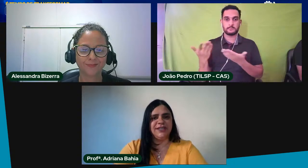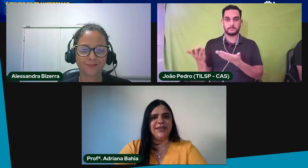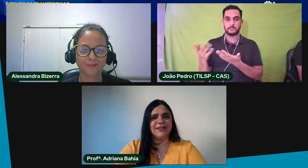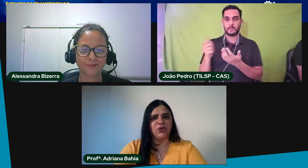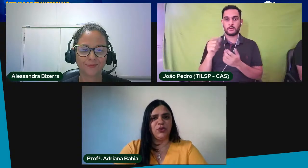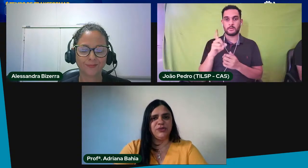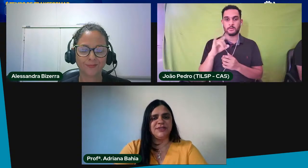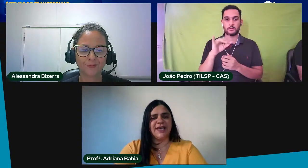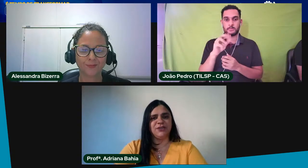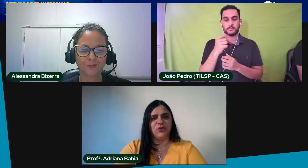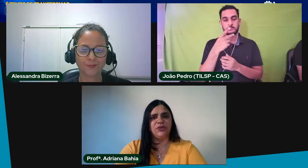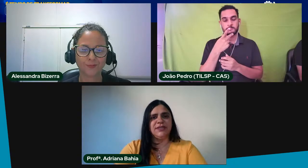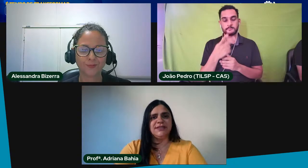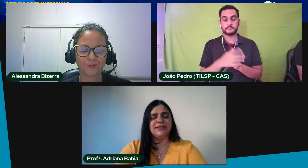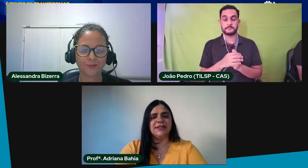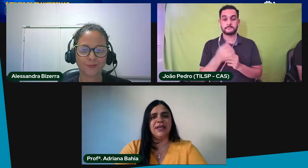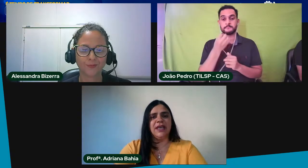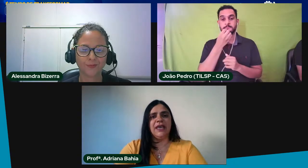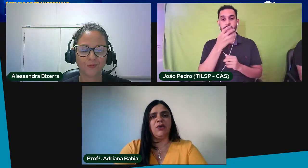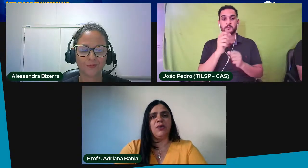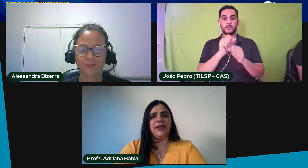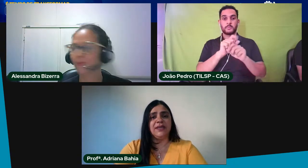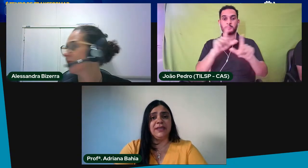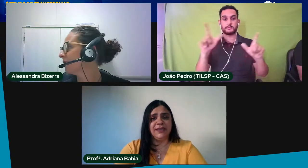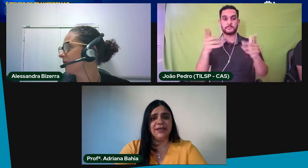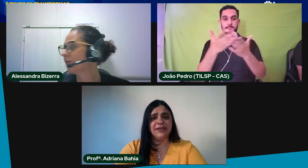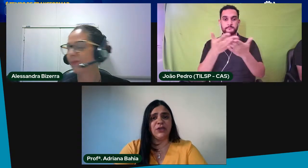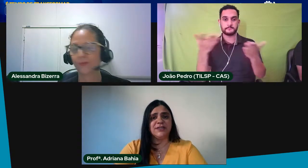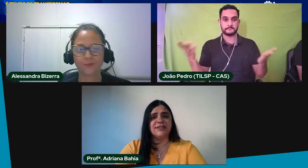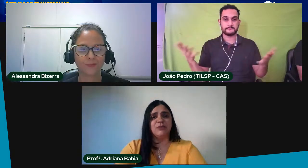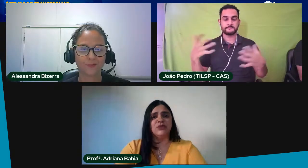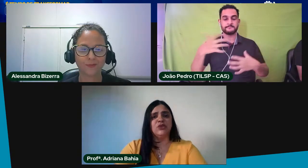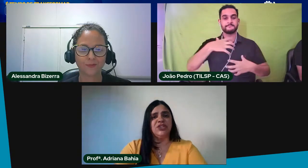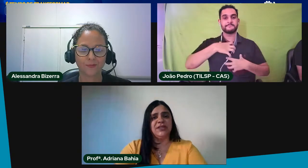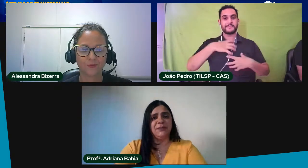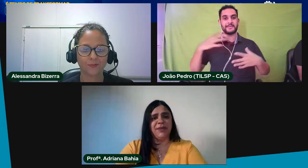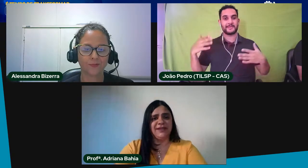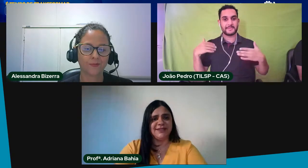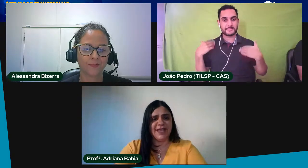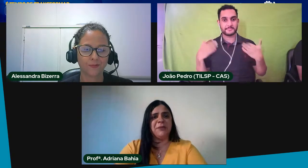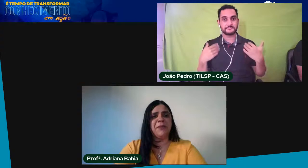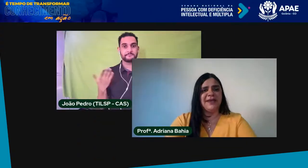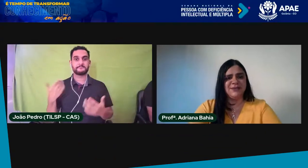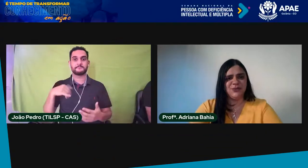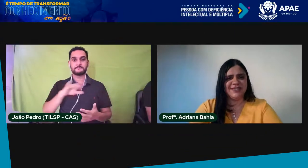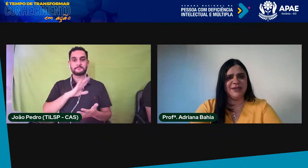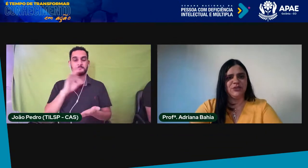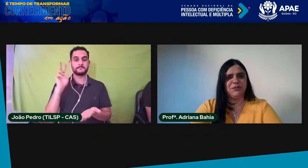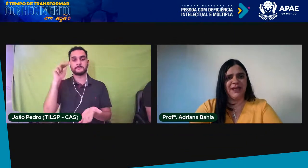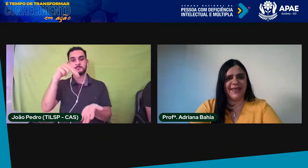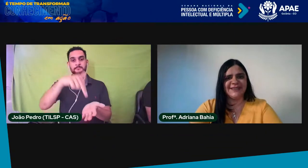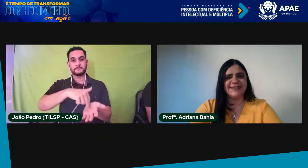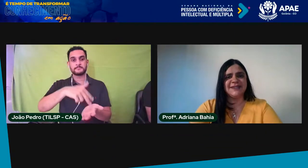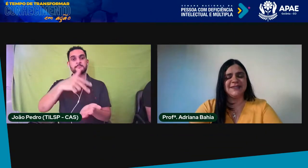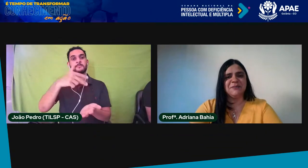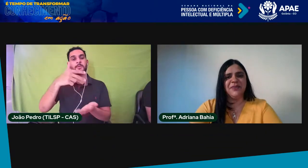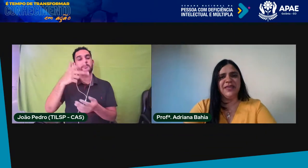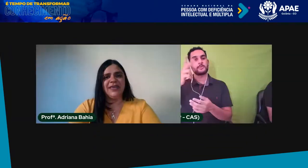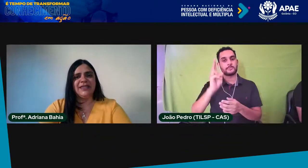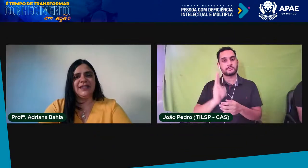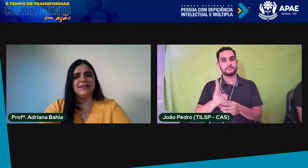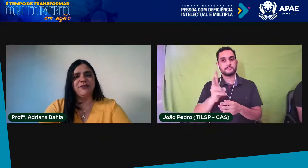Bom dia a todos e a todas. É com alegria que nós estamos hoje aqui para iniciar mais um ciclo de